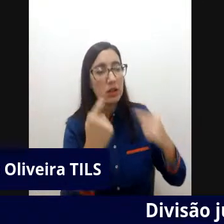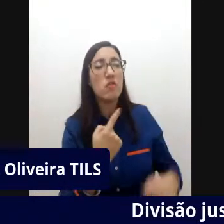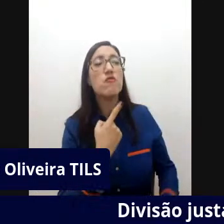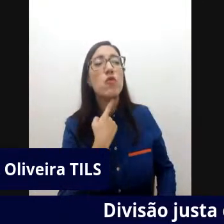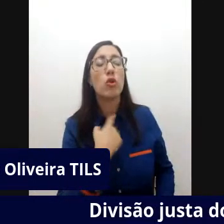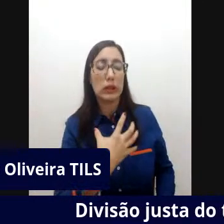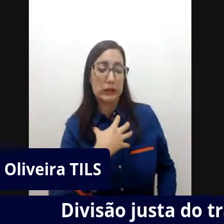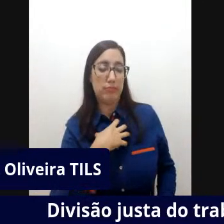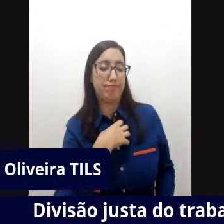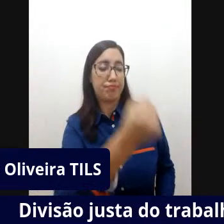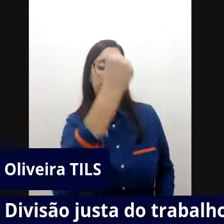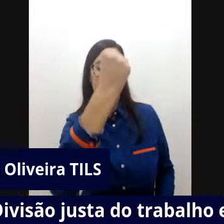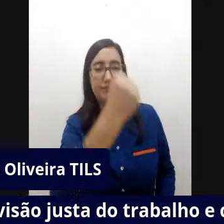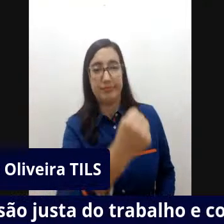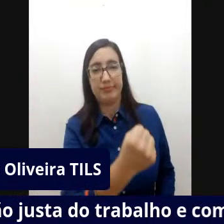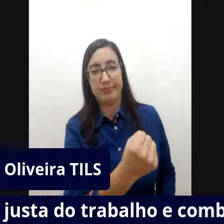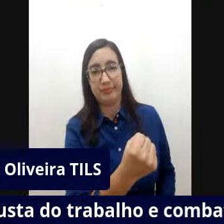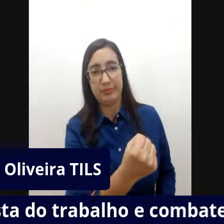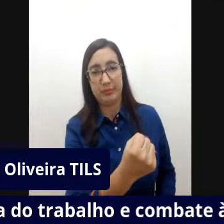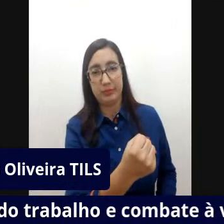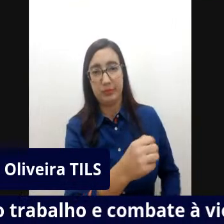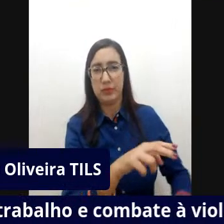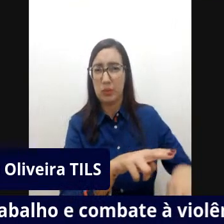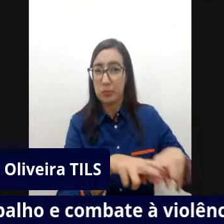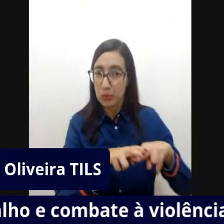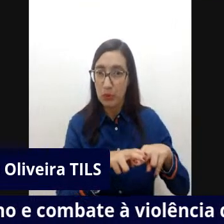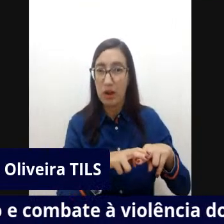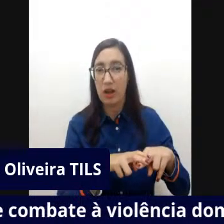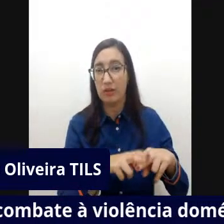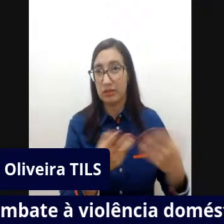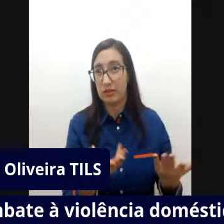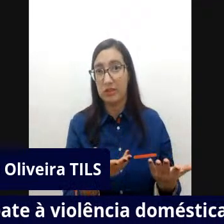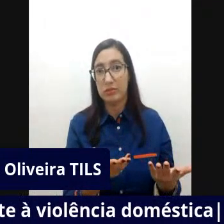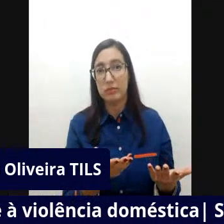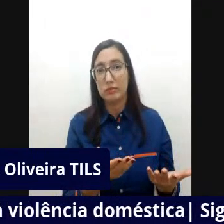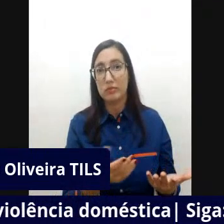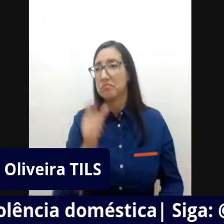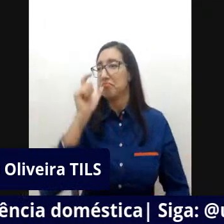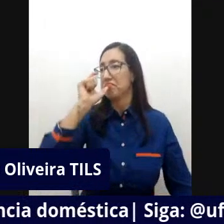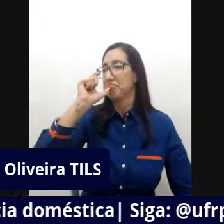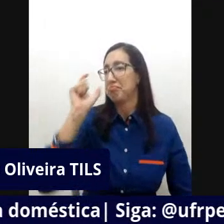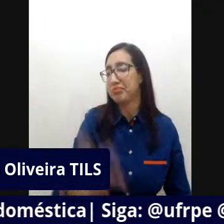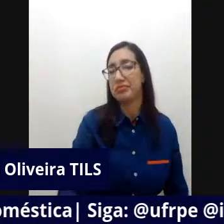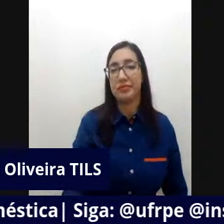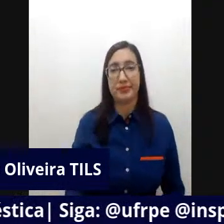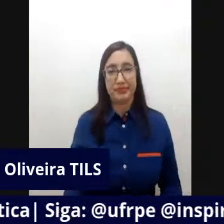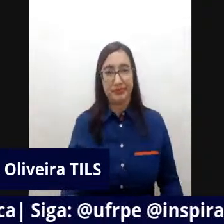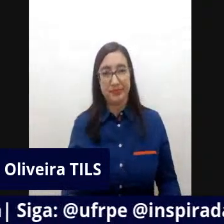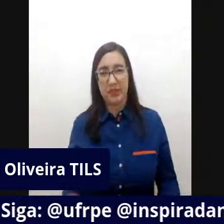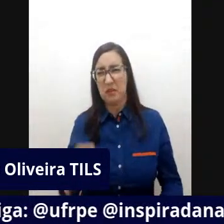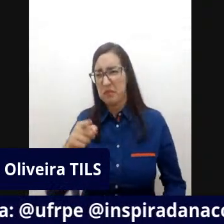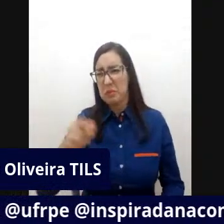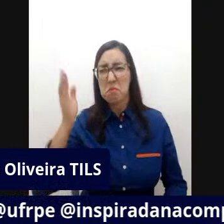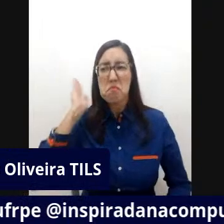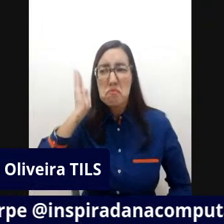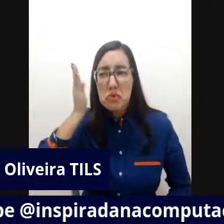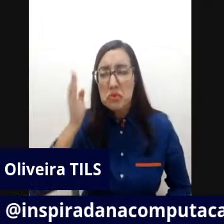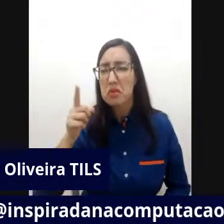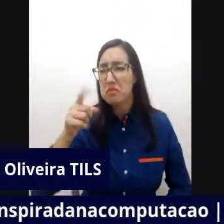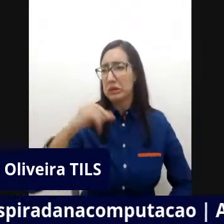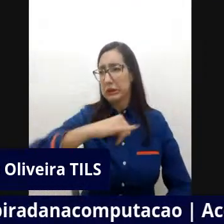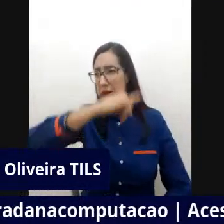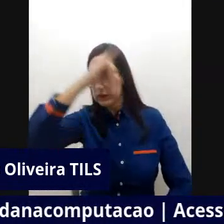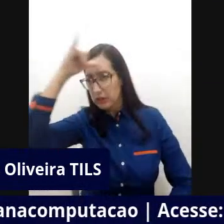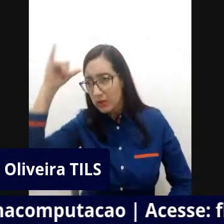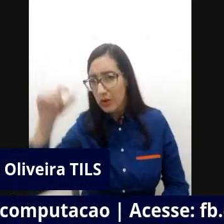porque diz que é tratada, chamada de burra, de imbecil. Ou seja, é um tratamento desumano, desrespeitoso.